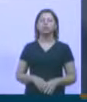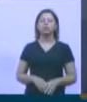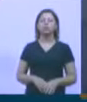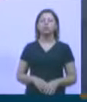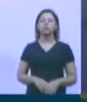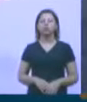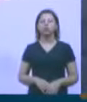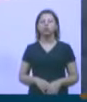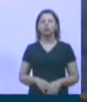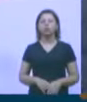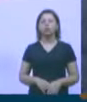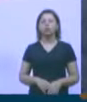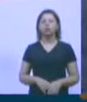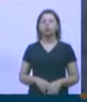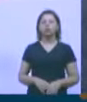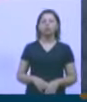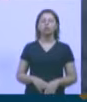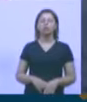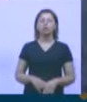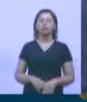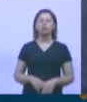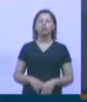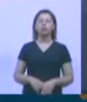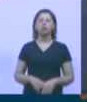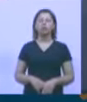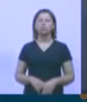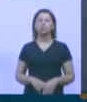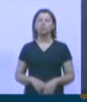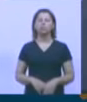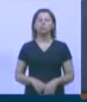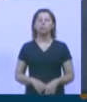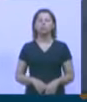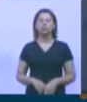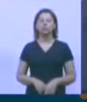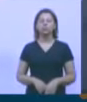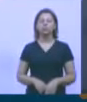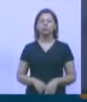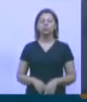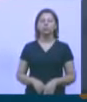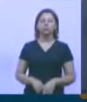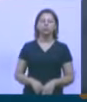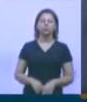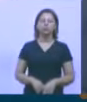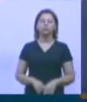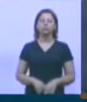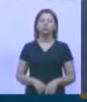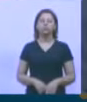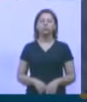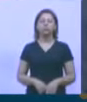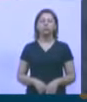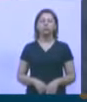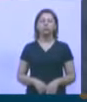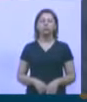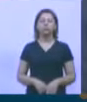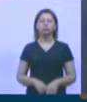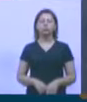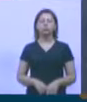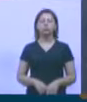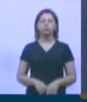I've seen physical healing almost always comes about when we are healed spiritually